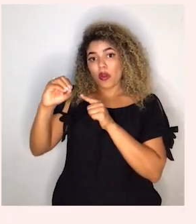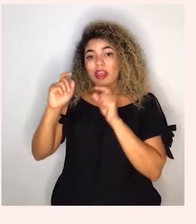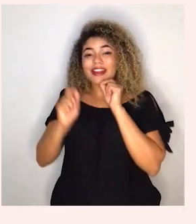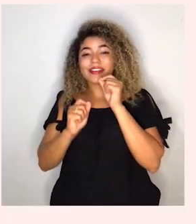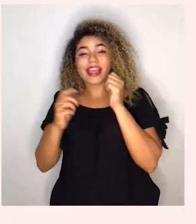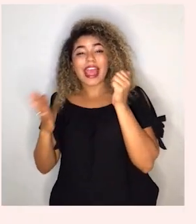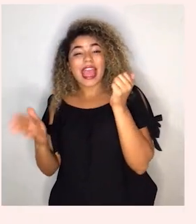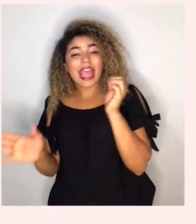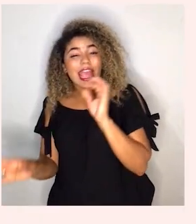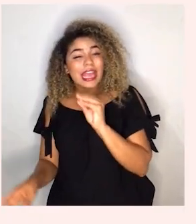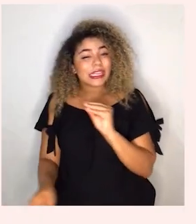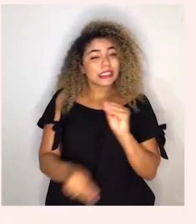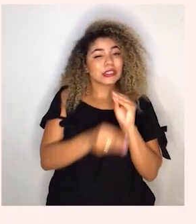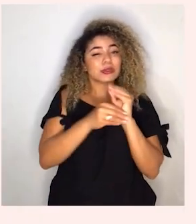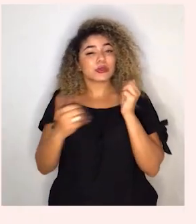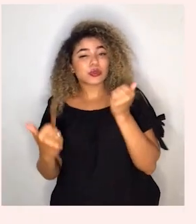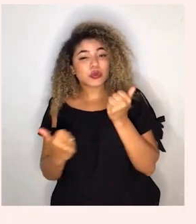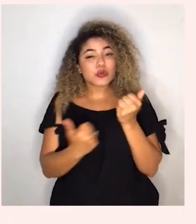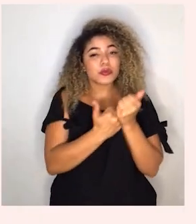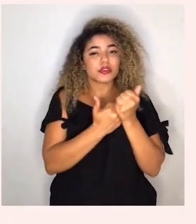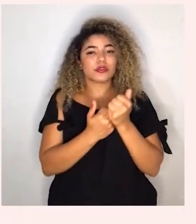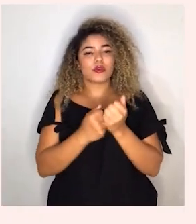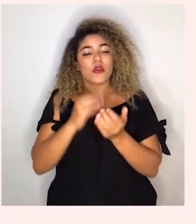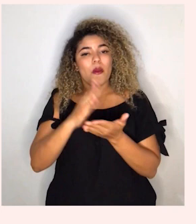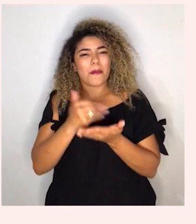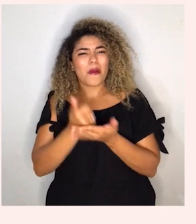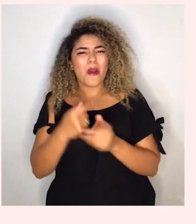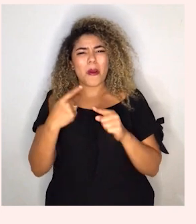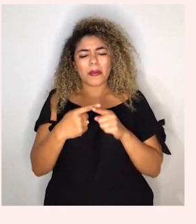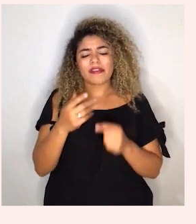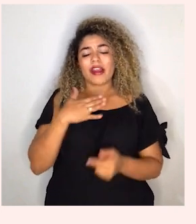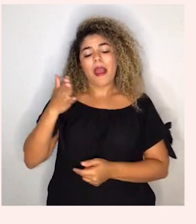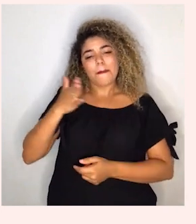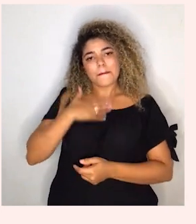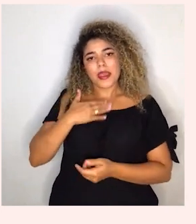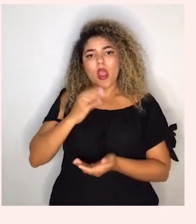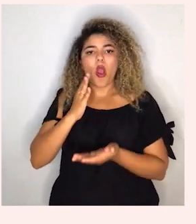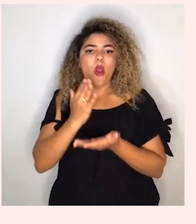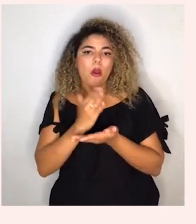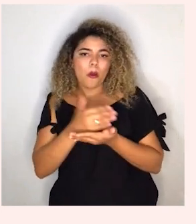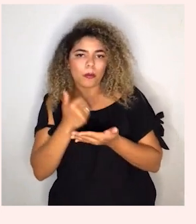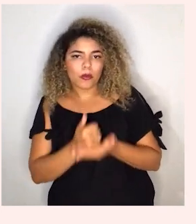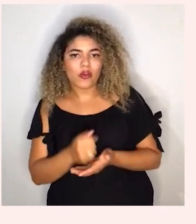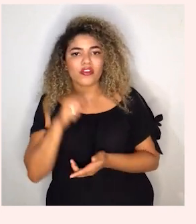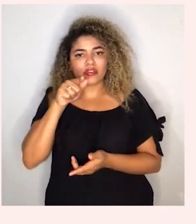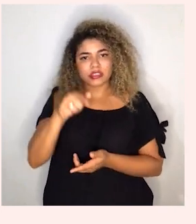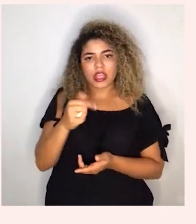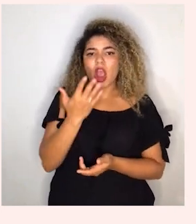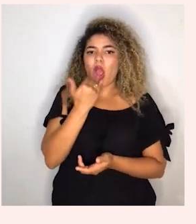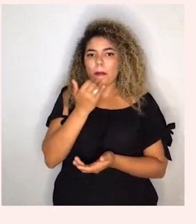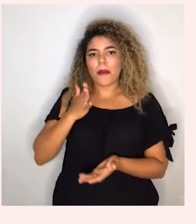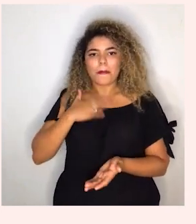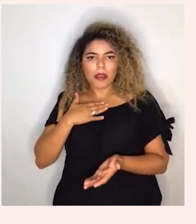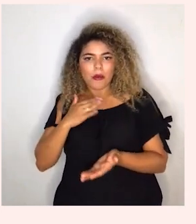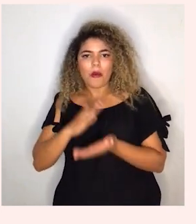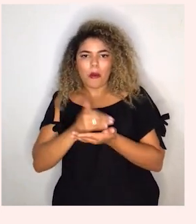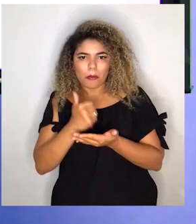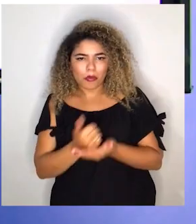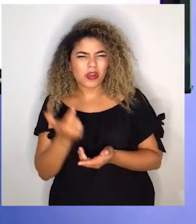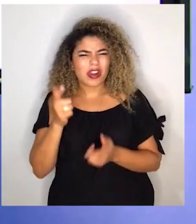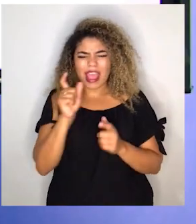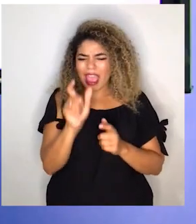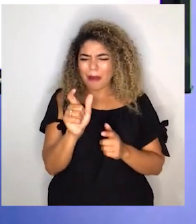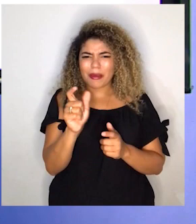está substituindo o substantivo bolo para não deixar a frase repetitiva. Não acredito que você comeu meu